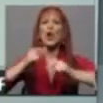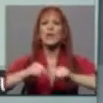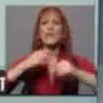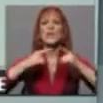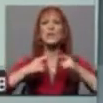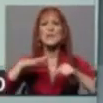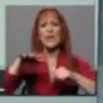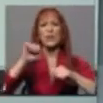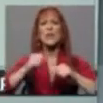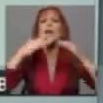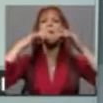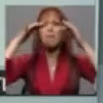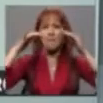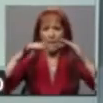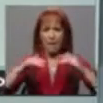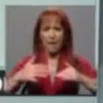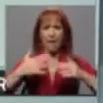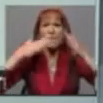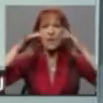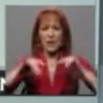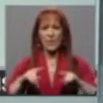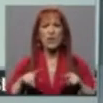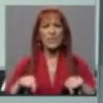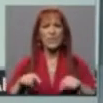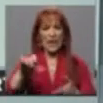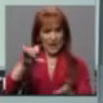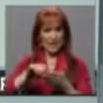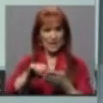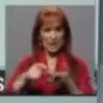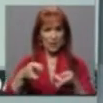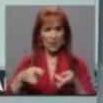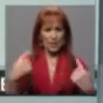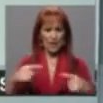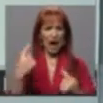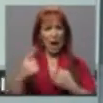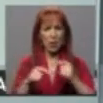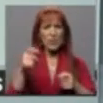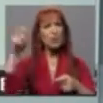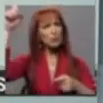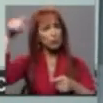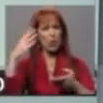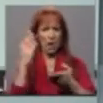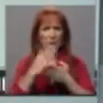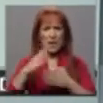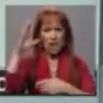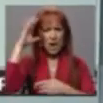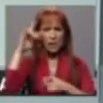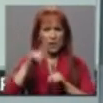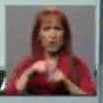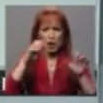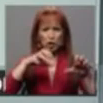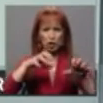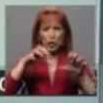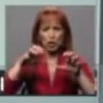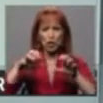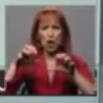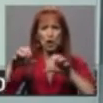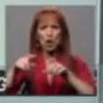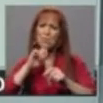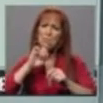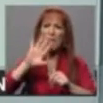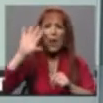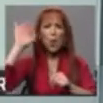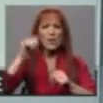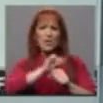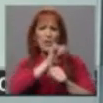uma situação de neve. A região centro tem também algumas abertas a partir da tarde, com os aguaceiros a poder ser acompanhados